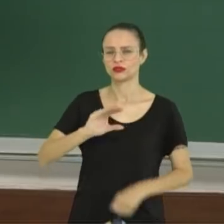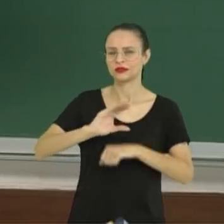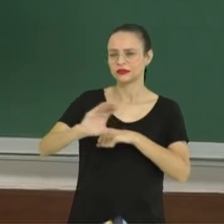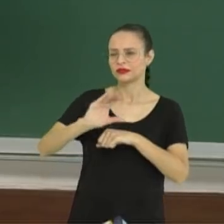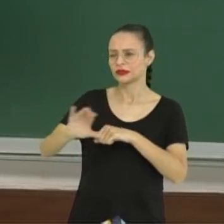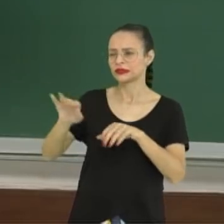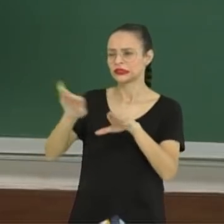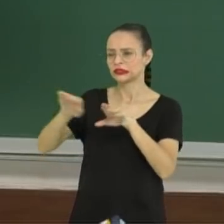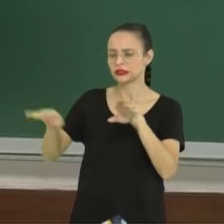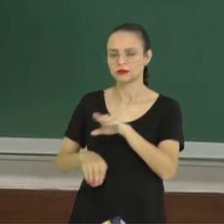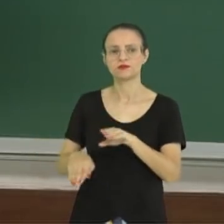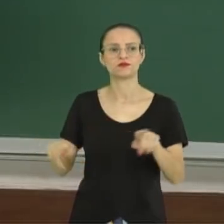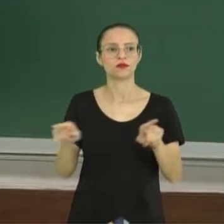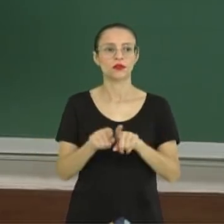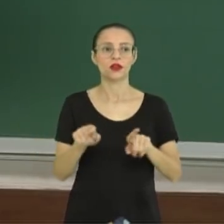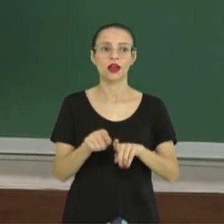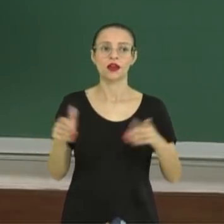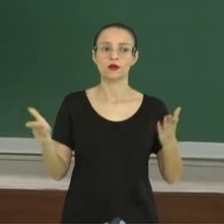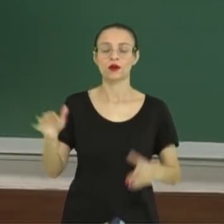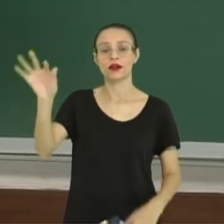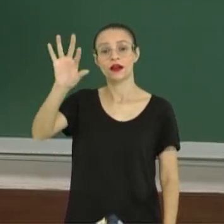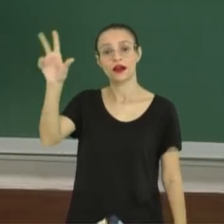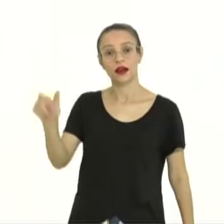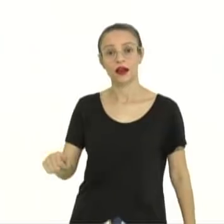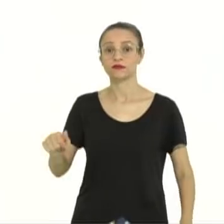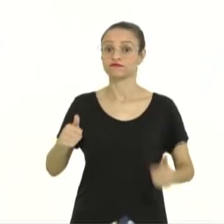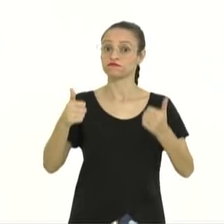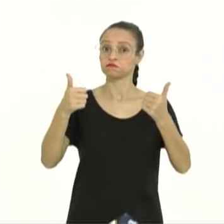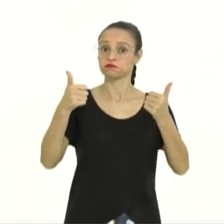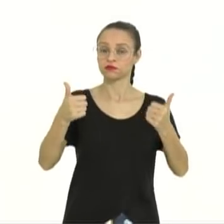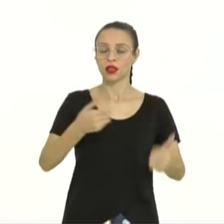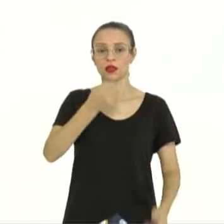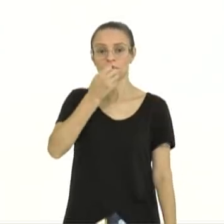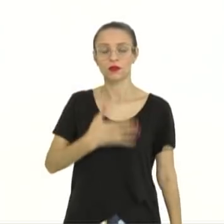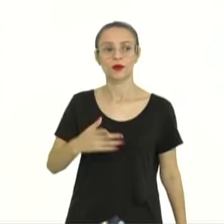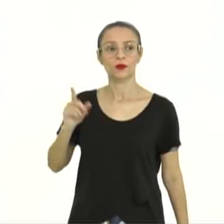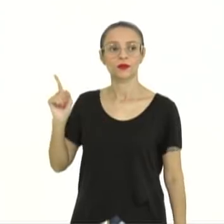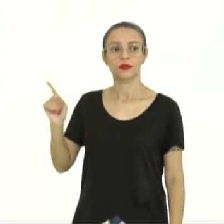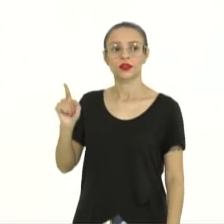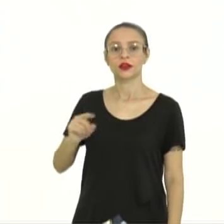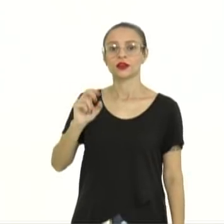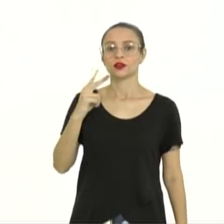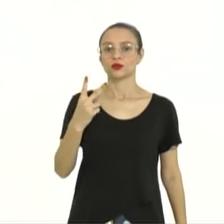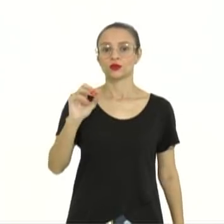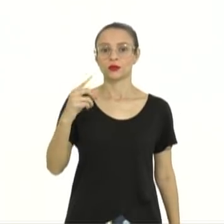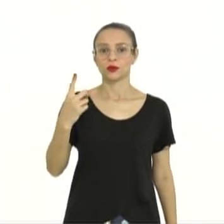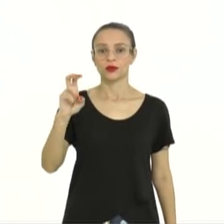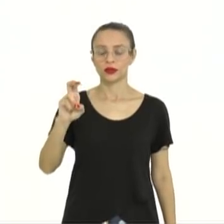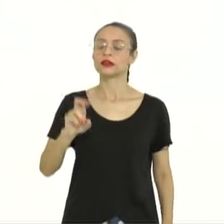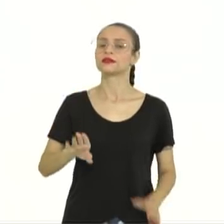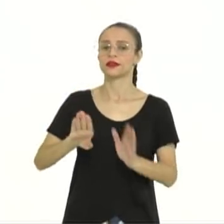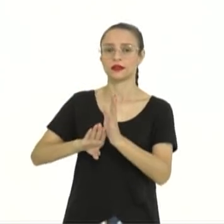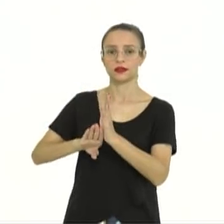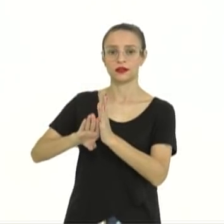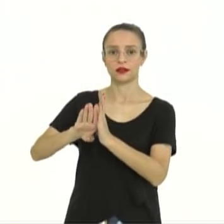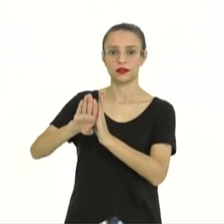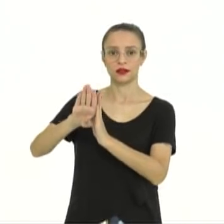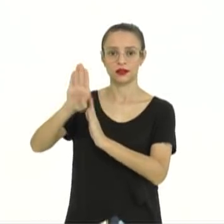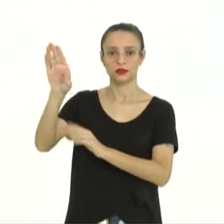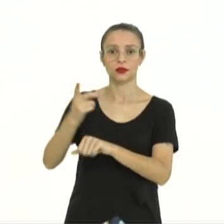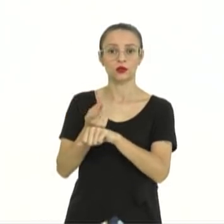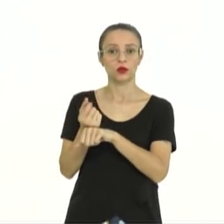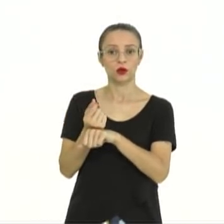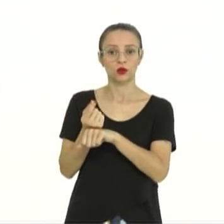E aqui hoje nós temos um afro-otimismo, aqui nós temos um mapa, de 2015, um pouco antes daquele, né, um crescimento econômico, né, até